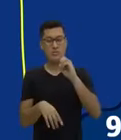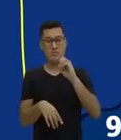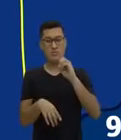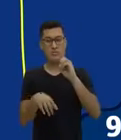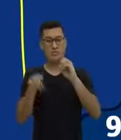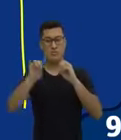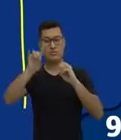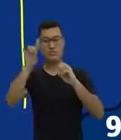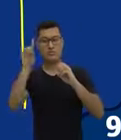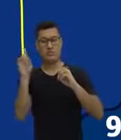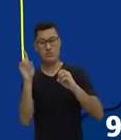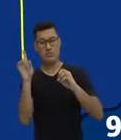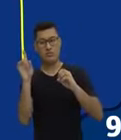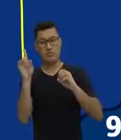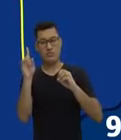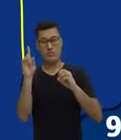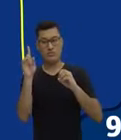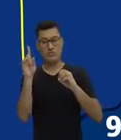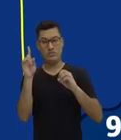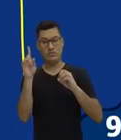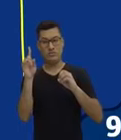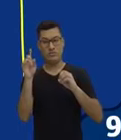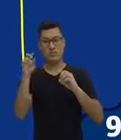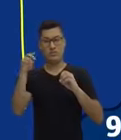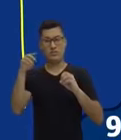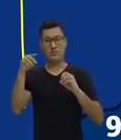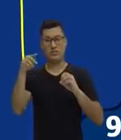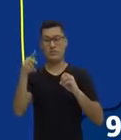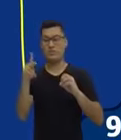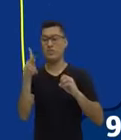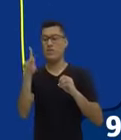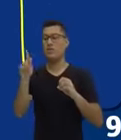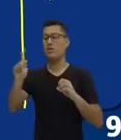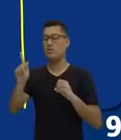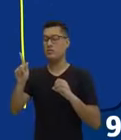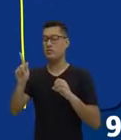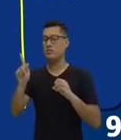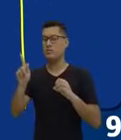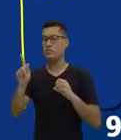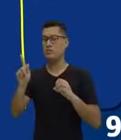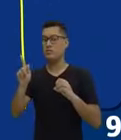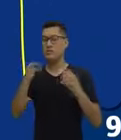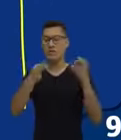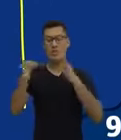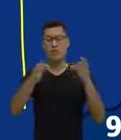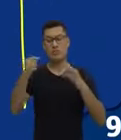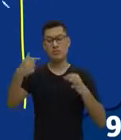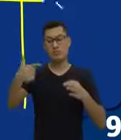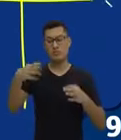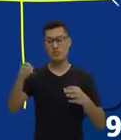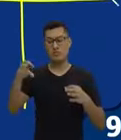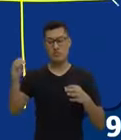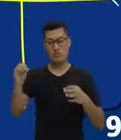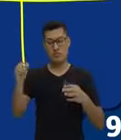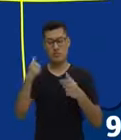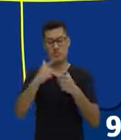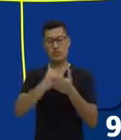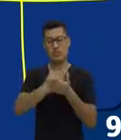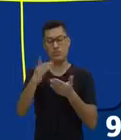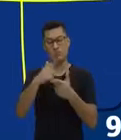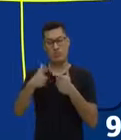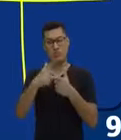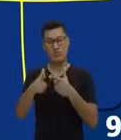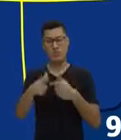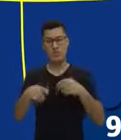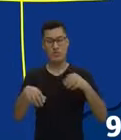aqui a produção de abacaxi, né? Os quilos. Bora colocar assim. Então, é 200 no início do problema. Então, seria ano